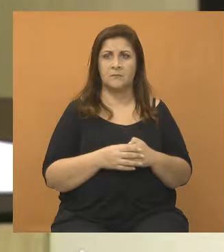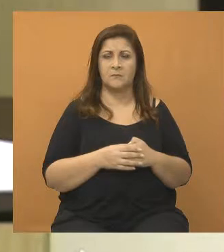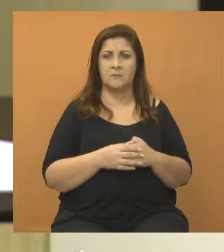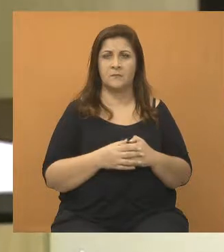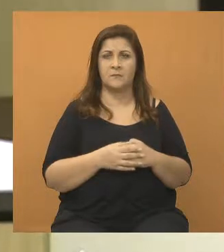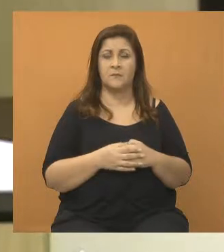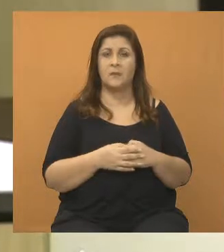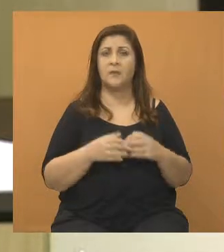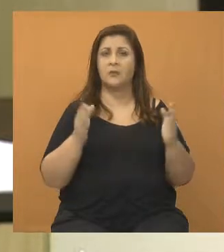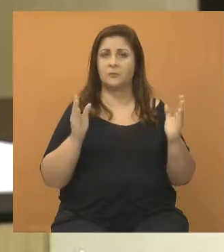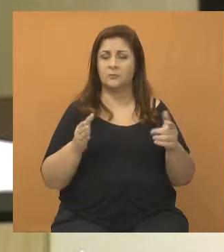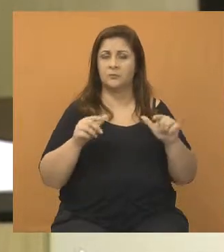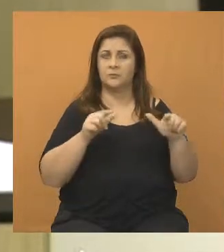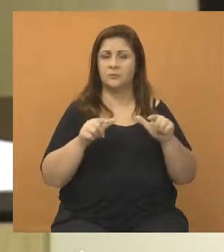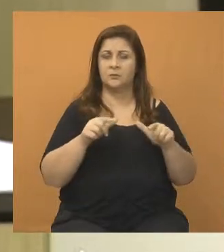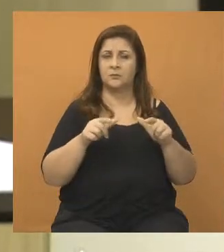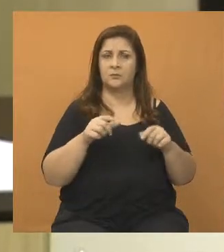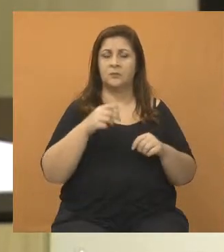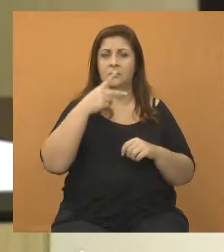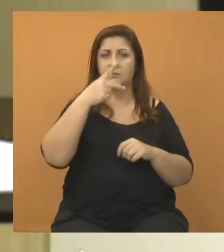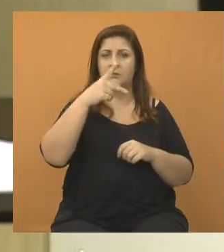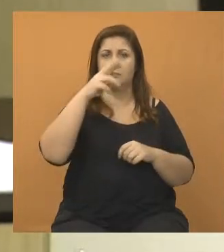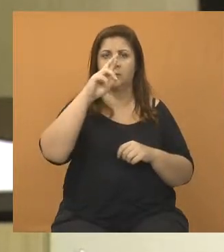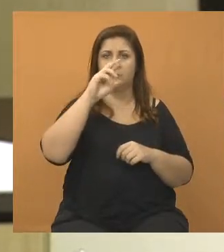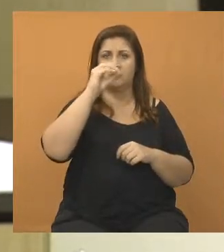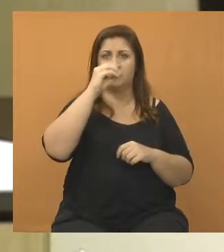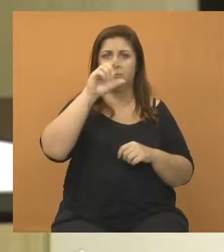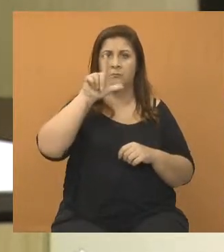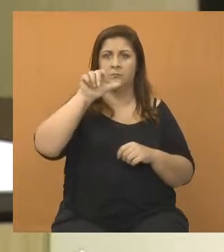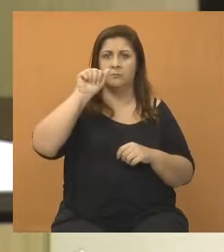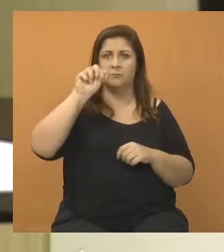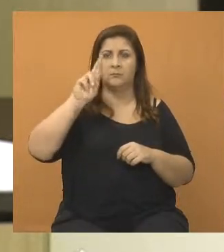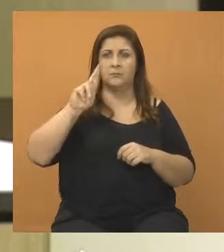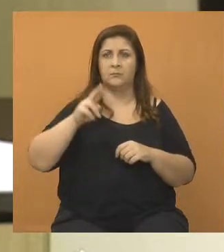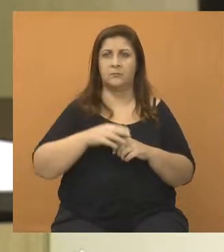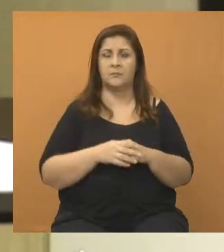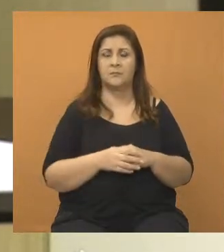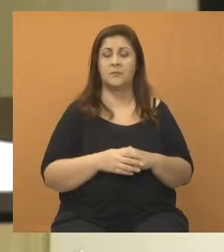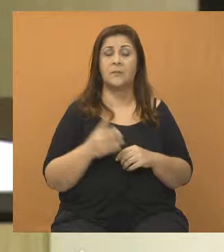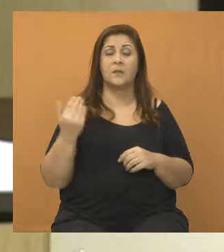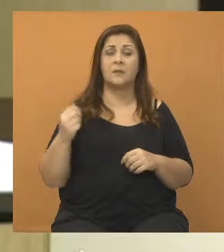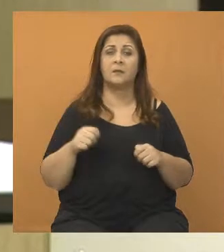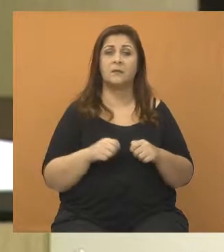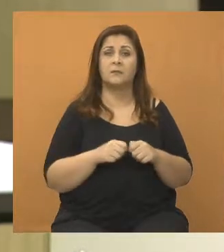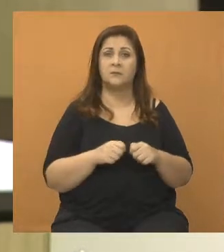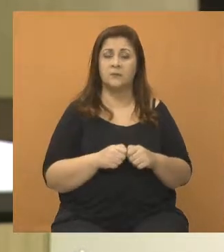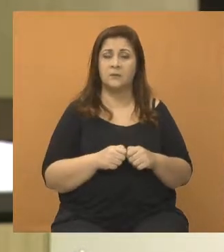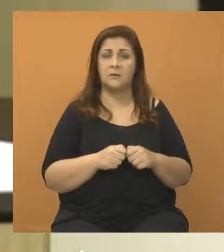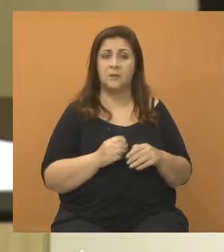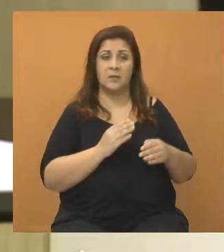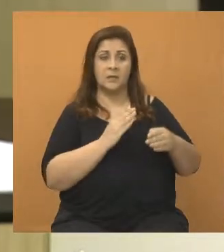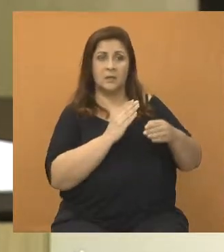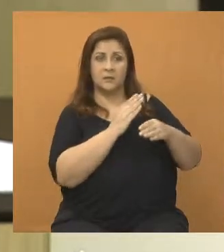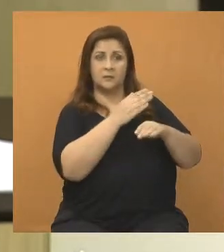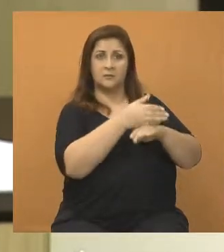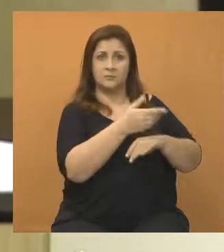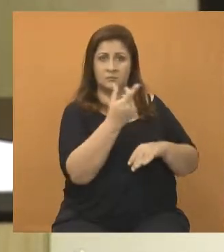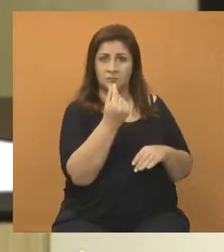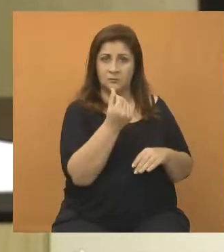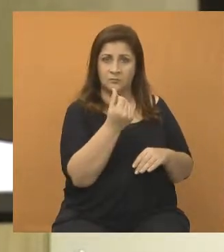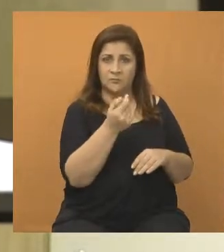já trabalhei na Fundação Prolar. Em 2010, nós fizemos alienação de imóveis, aonde que entrou no cofre público quase R$